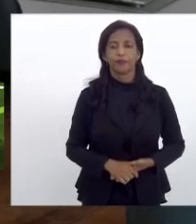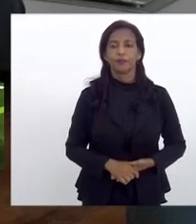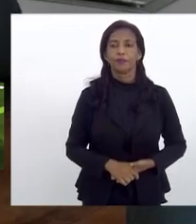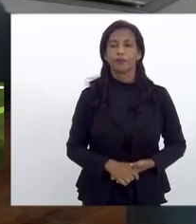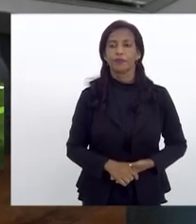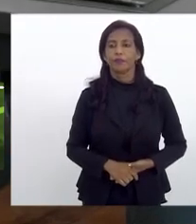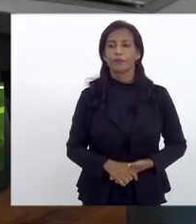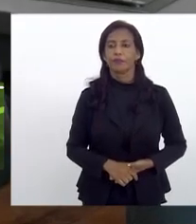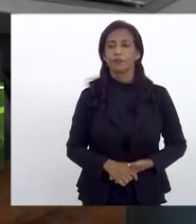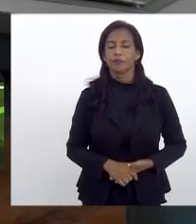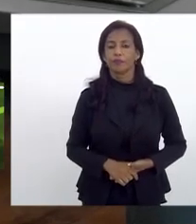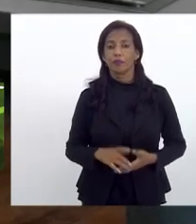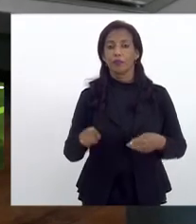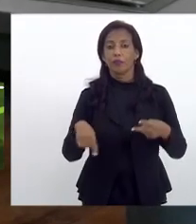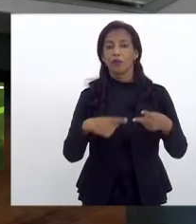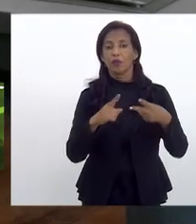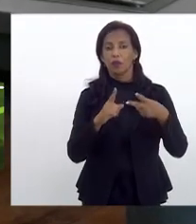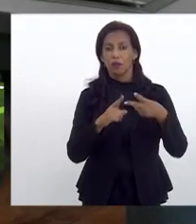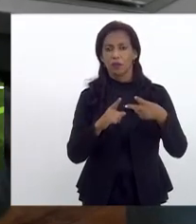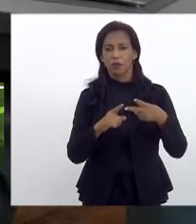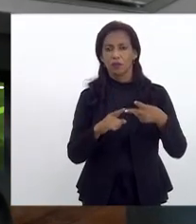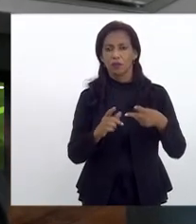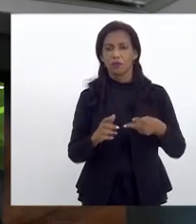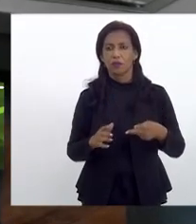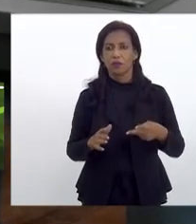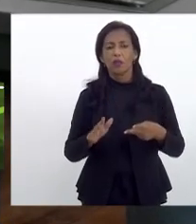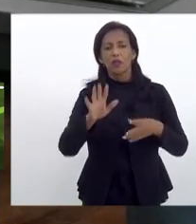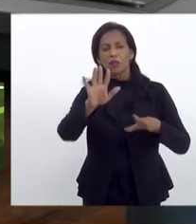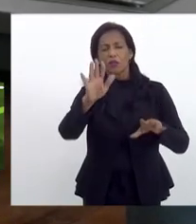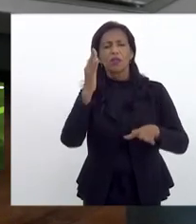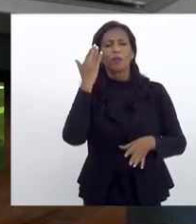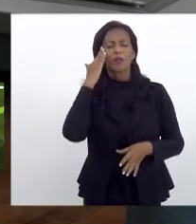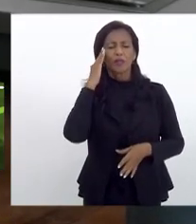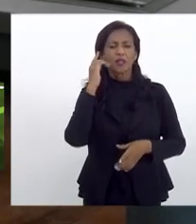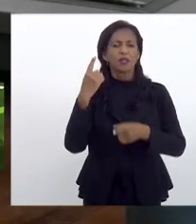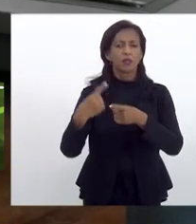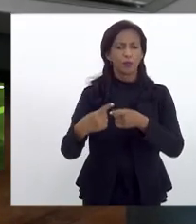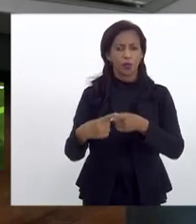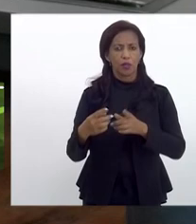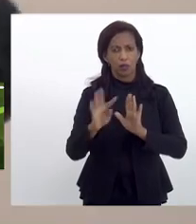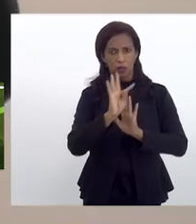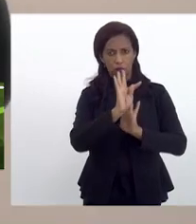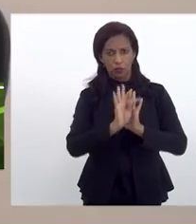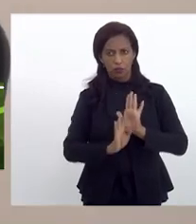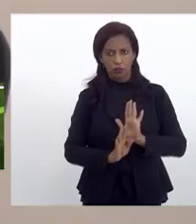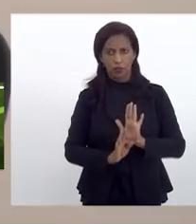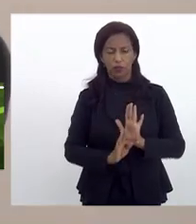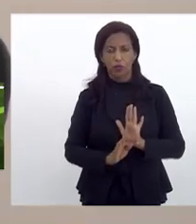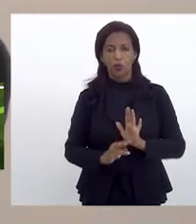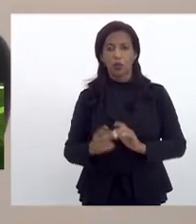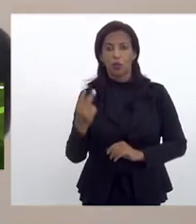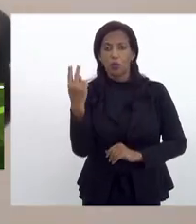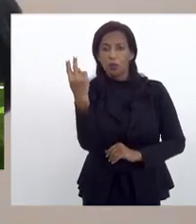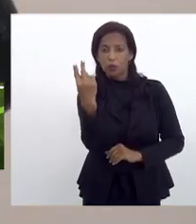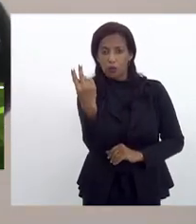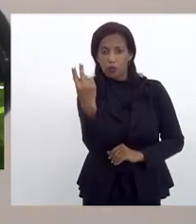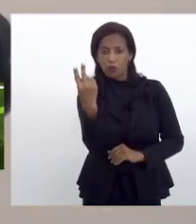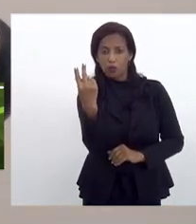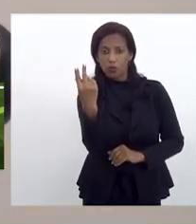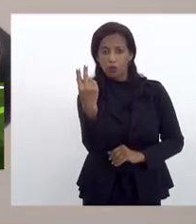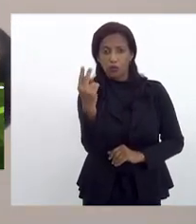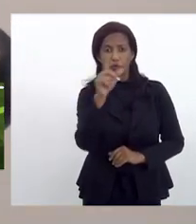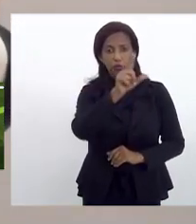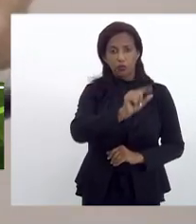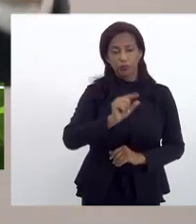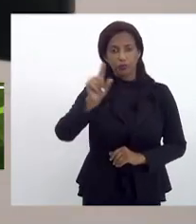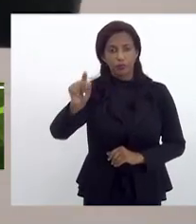O segundo elemento Só para concluir Só para você entender o porquê Nós colocamos no texto As duas opções As duas